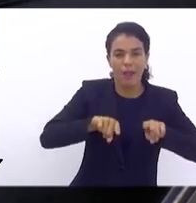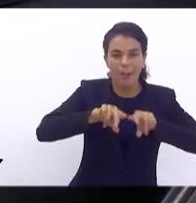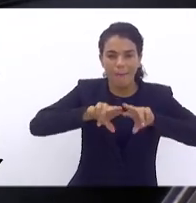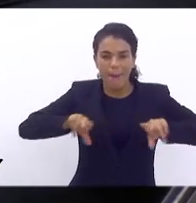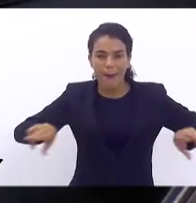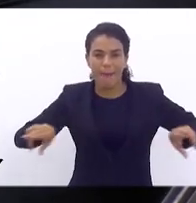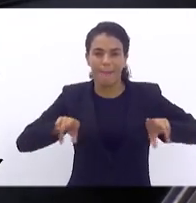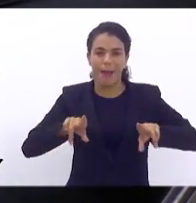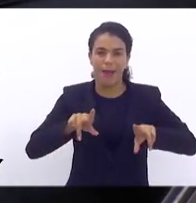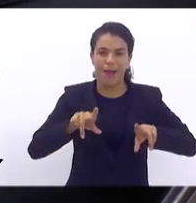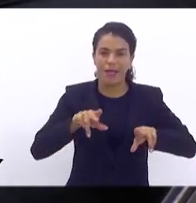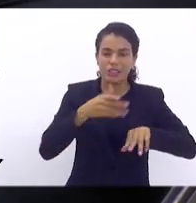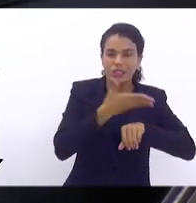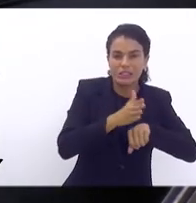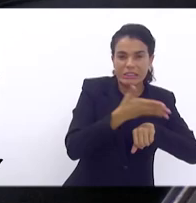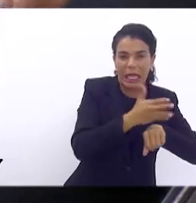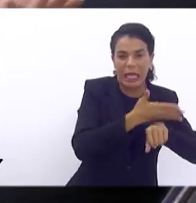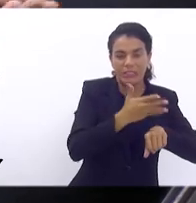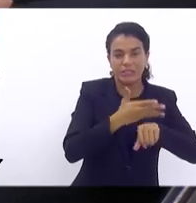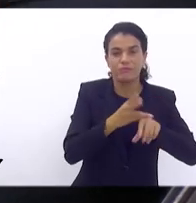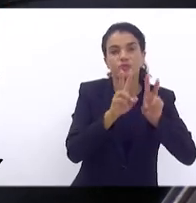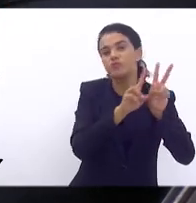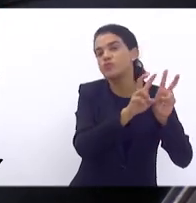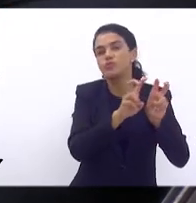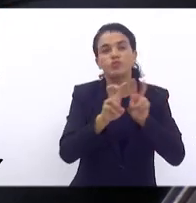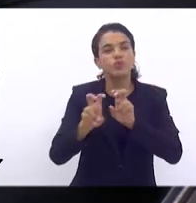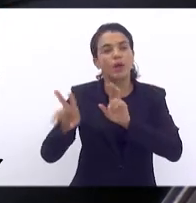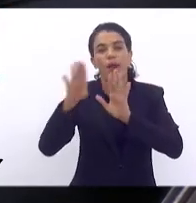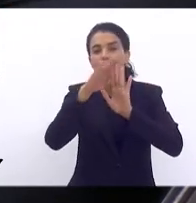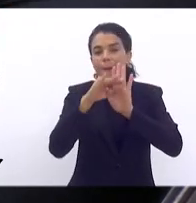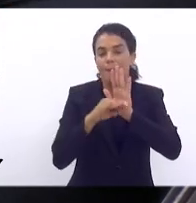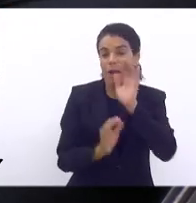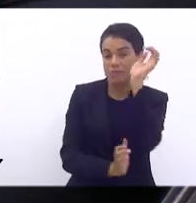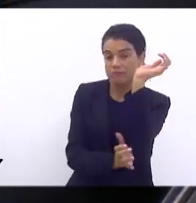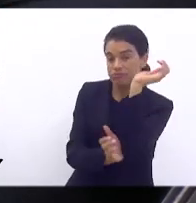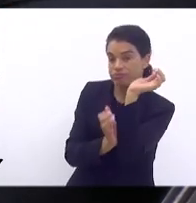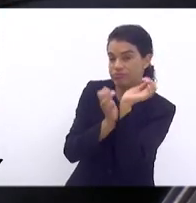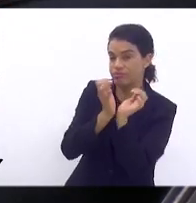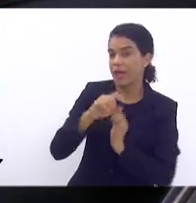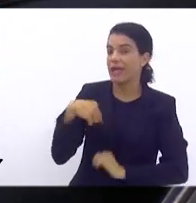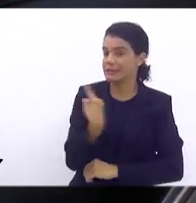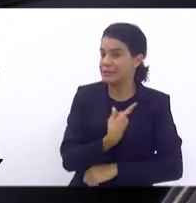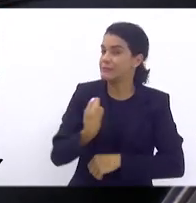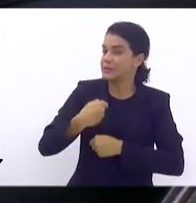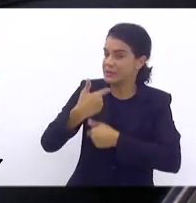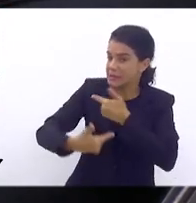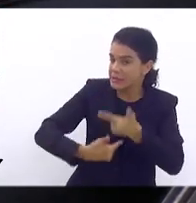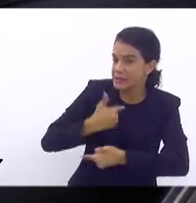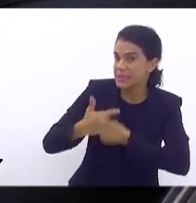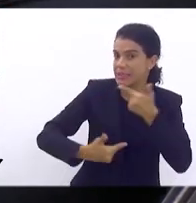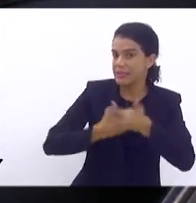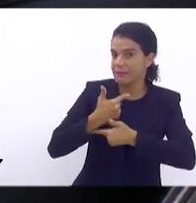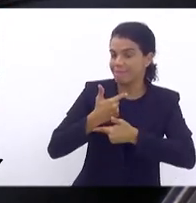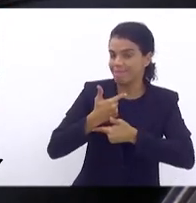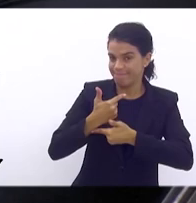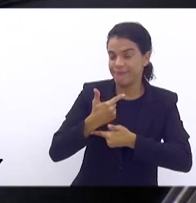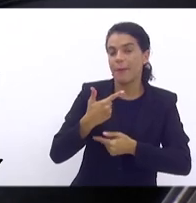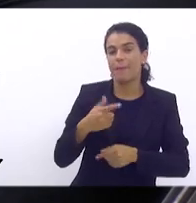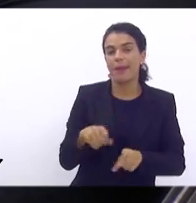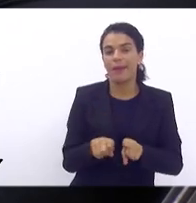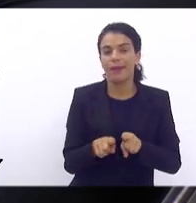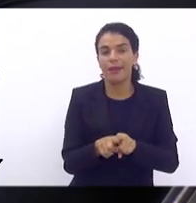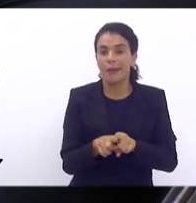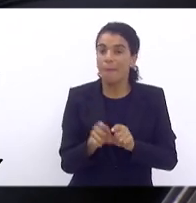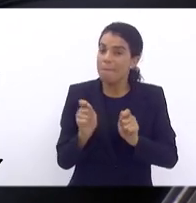residentes as questões que as questões burocráticas que a gente tem que tratar que podem ter uma consequência